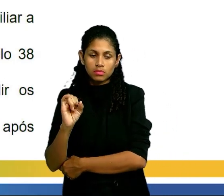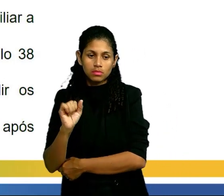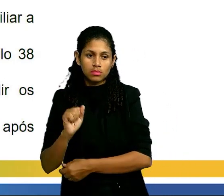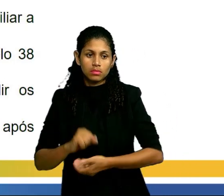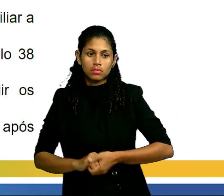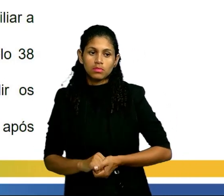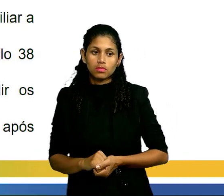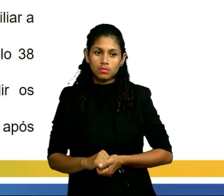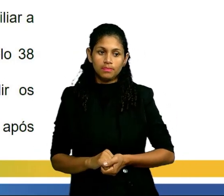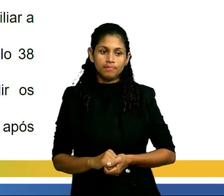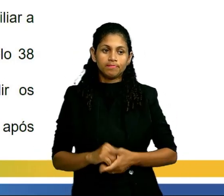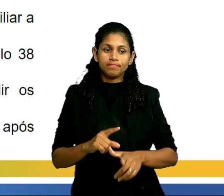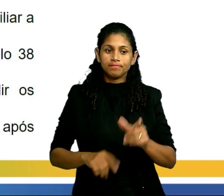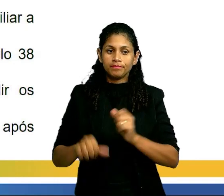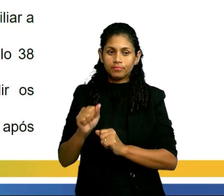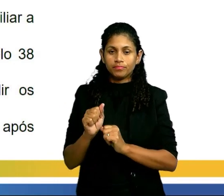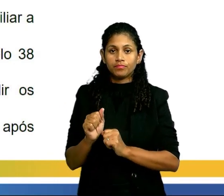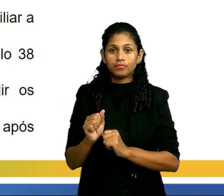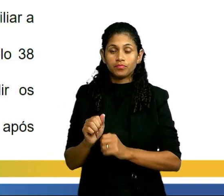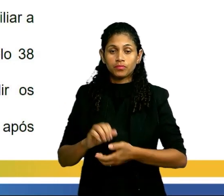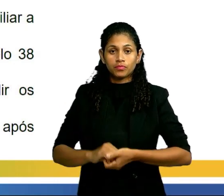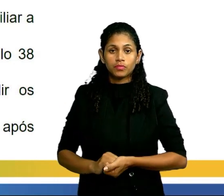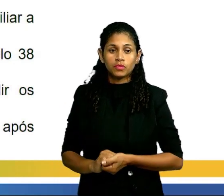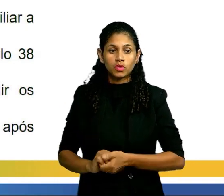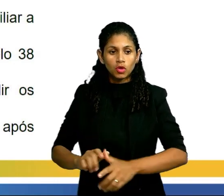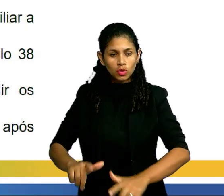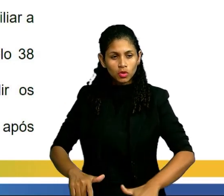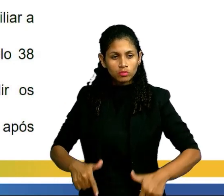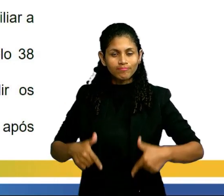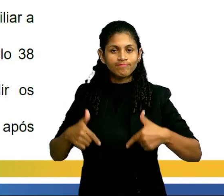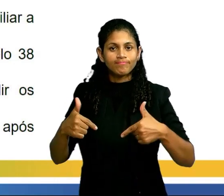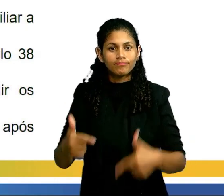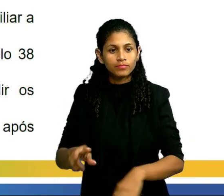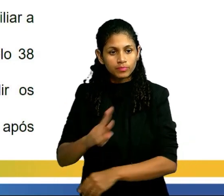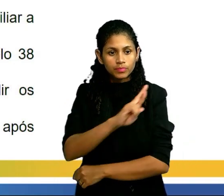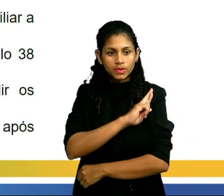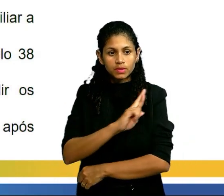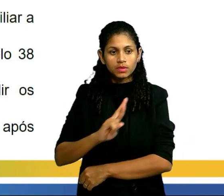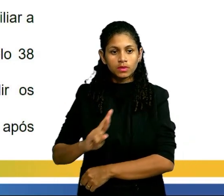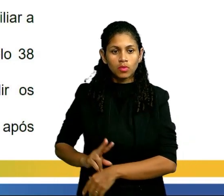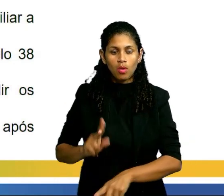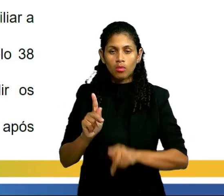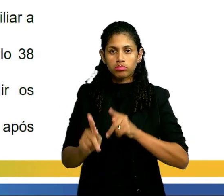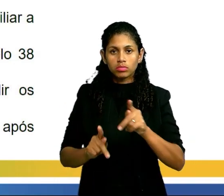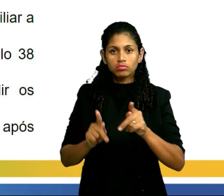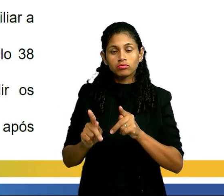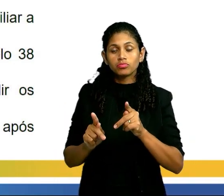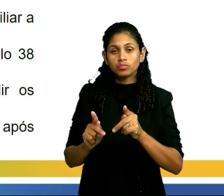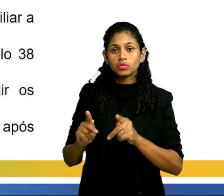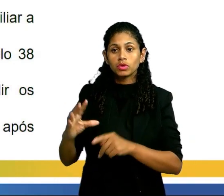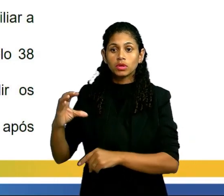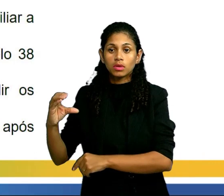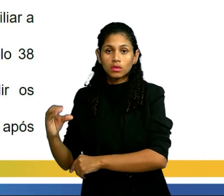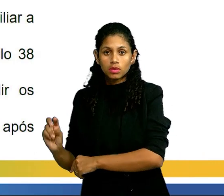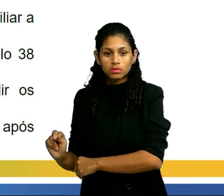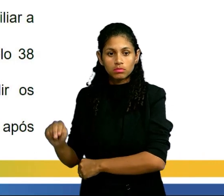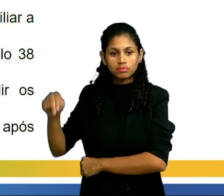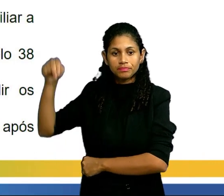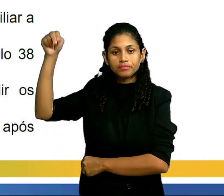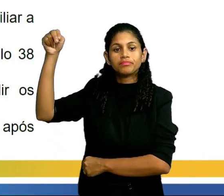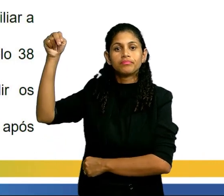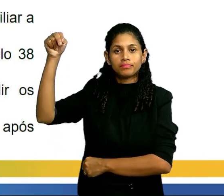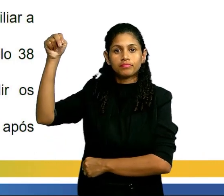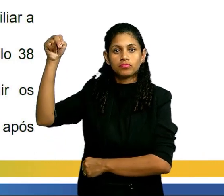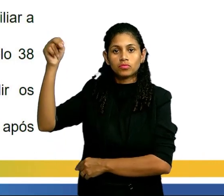né? Na letra A, ele vai dizer o avanço da República Popular da Coreia do Norte sobre o território da Coreia do